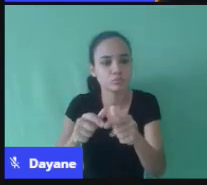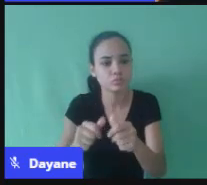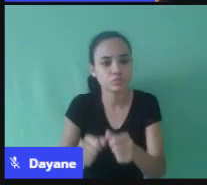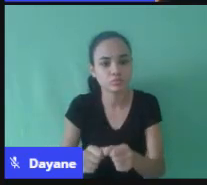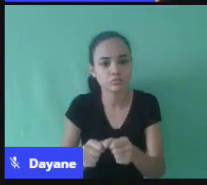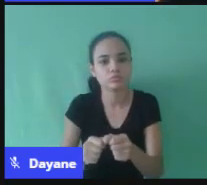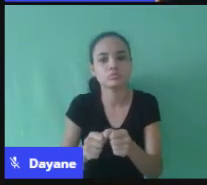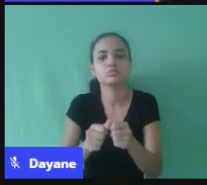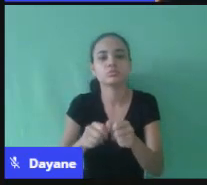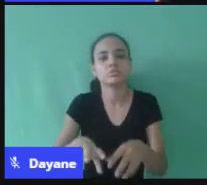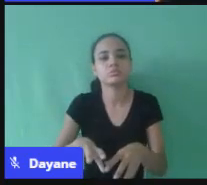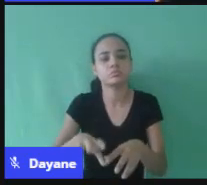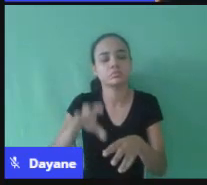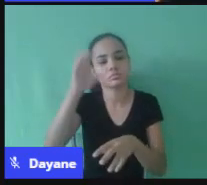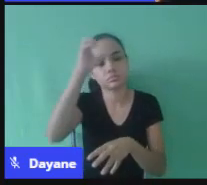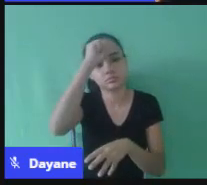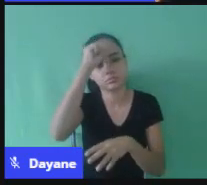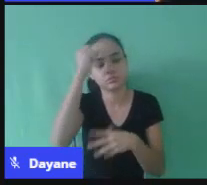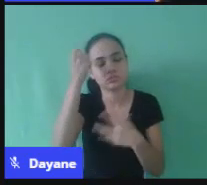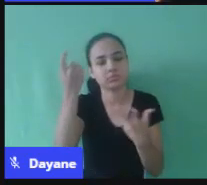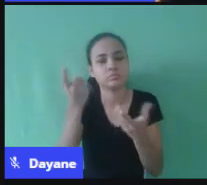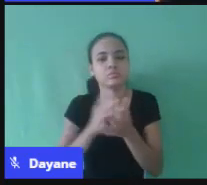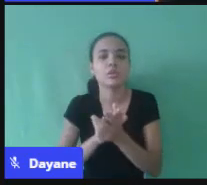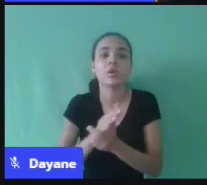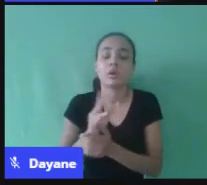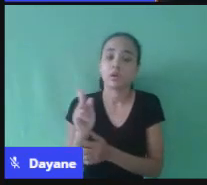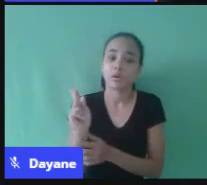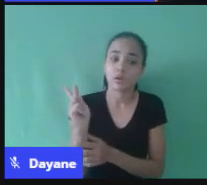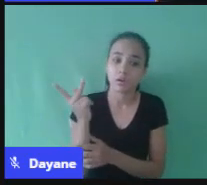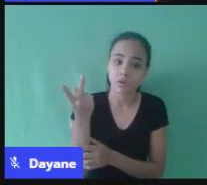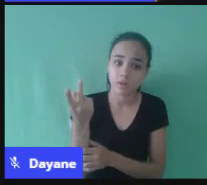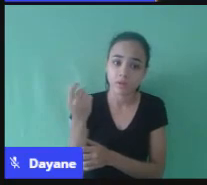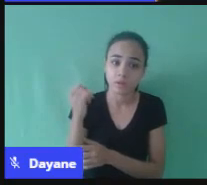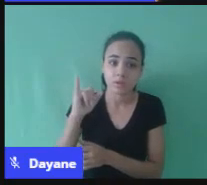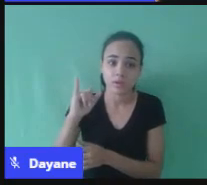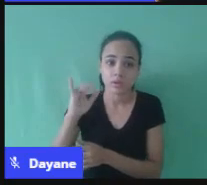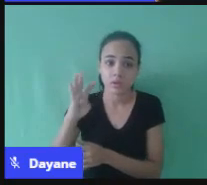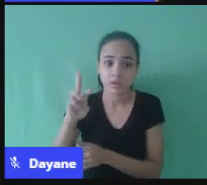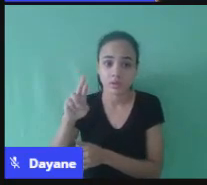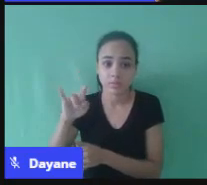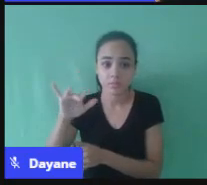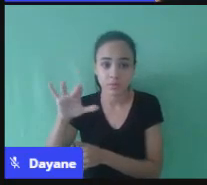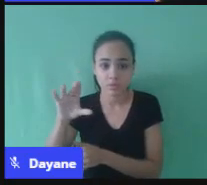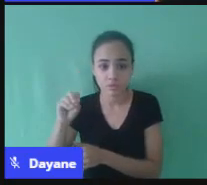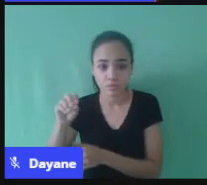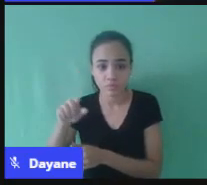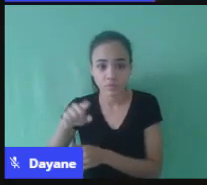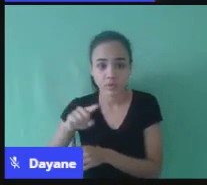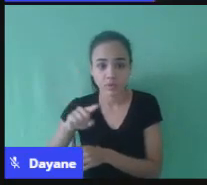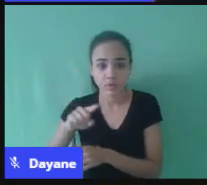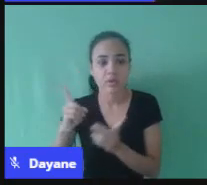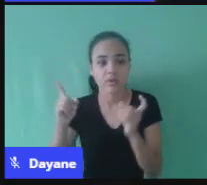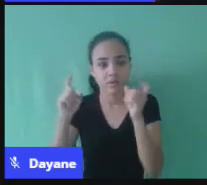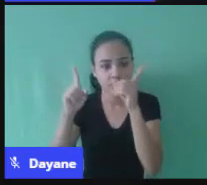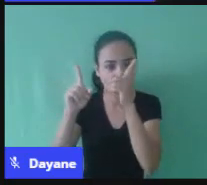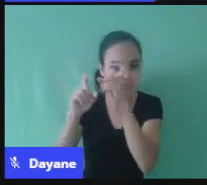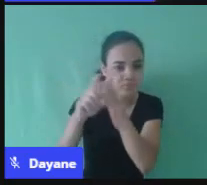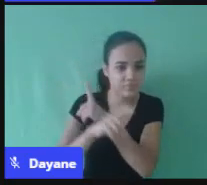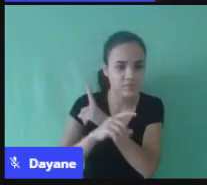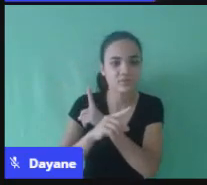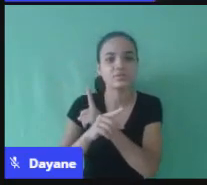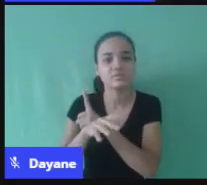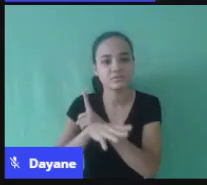apropriado e complicado, né? Essa é uma referência do professor José Morin, de